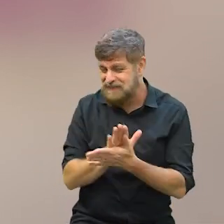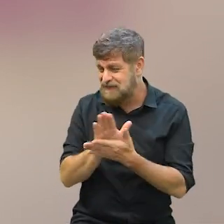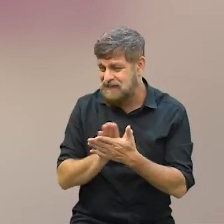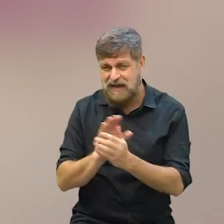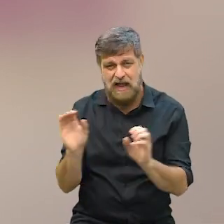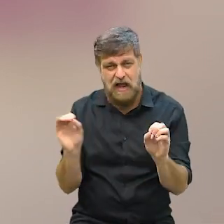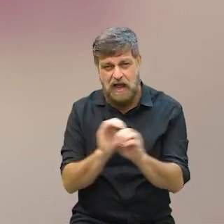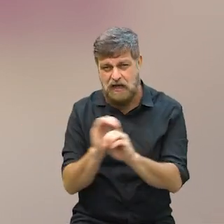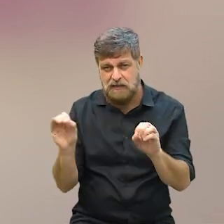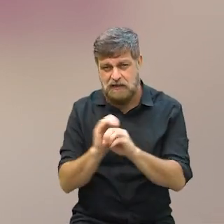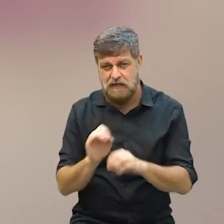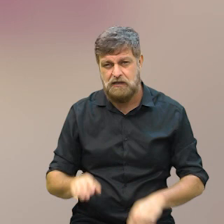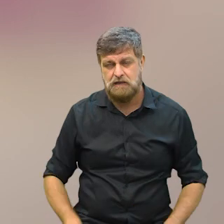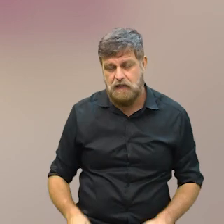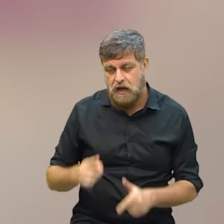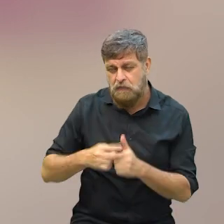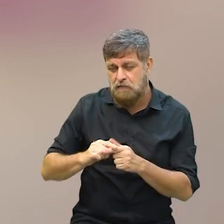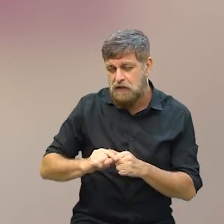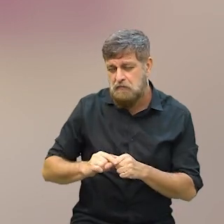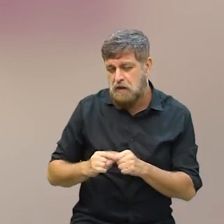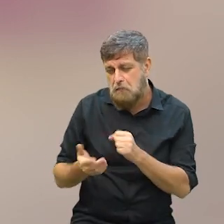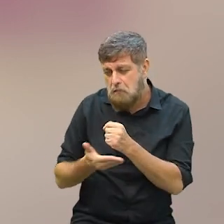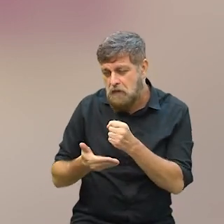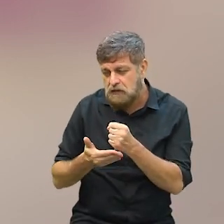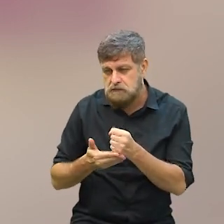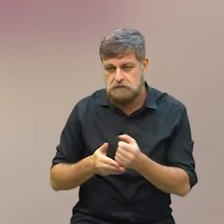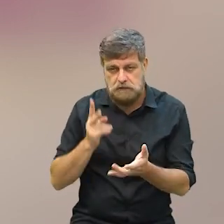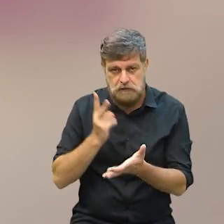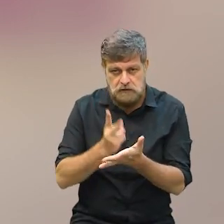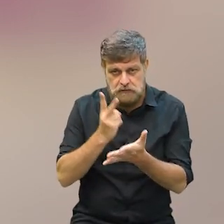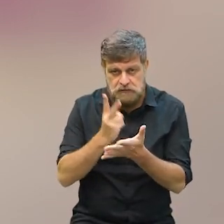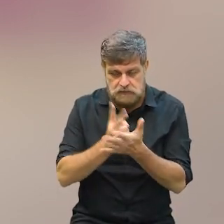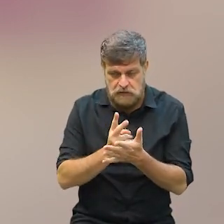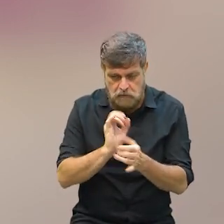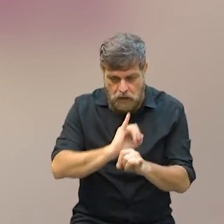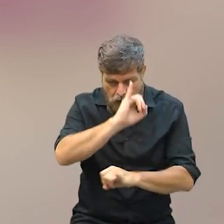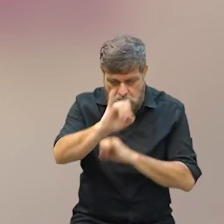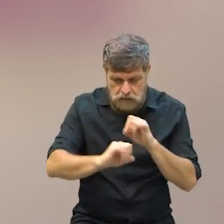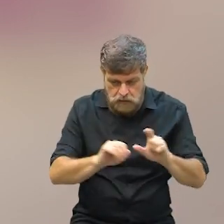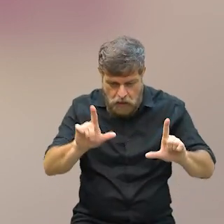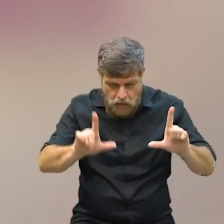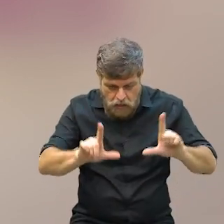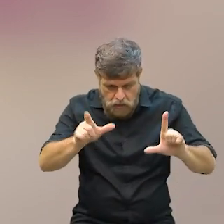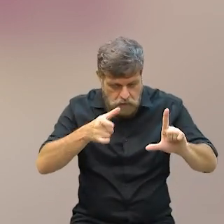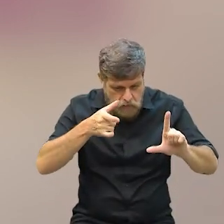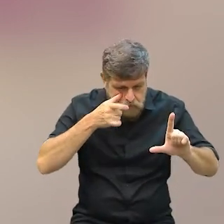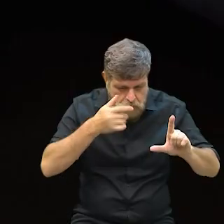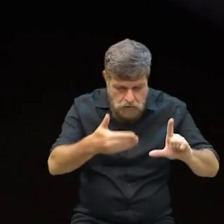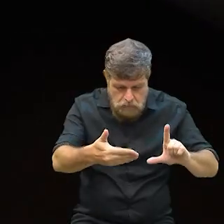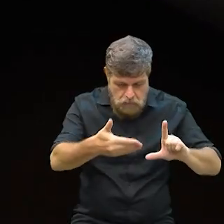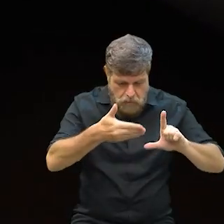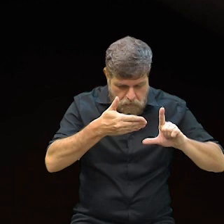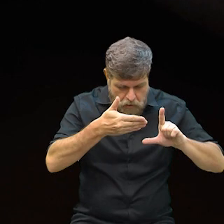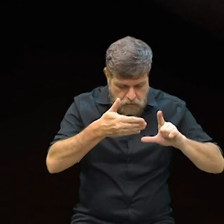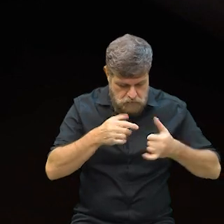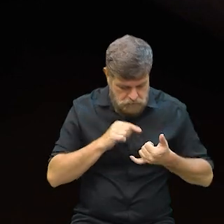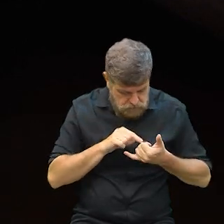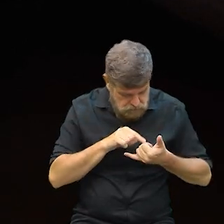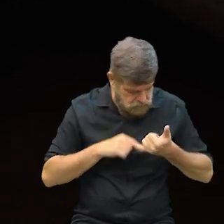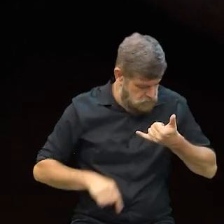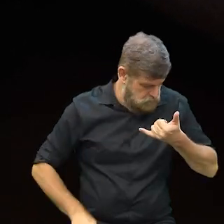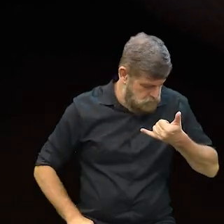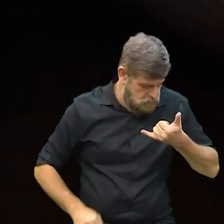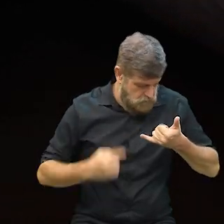tinham ou tinham uma baixa miopia, né? E com esse uso contínuo e inadequado, com o computador muito próximo, o celular